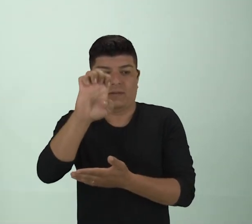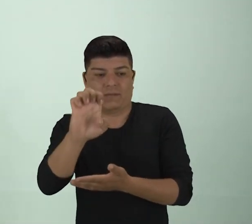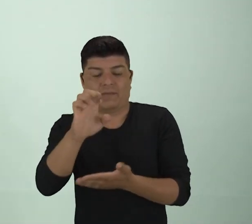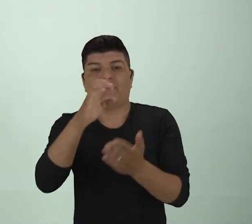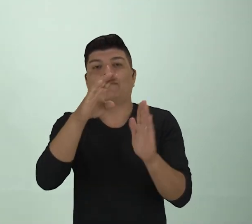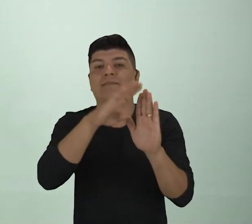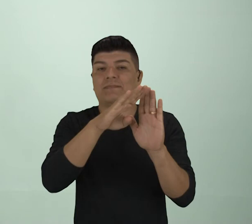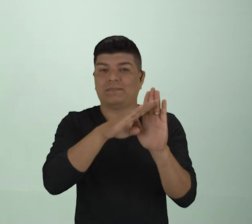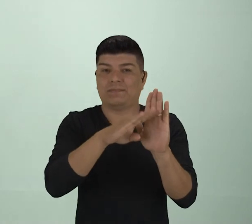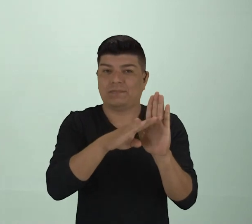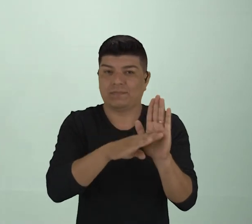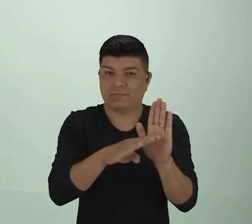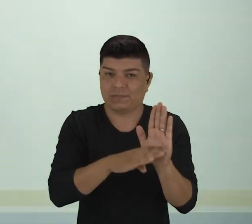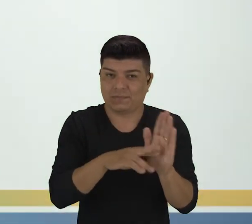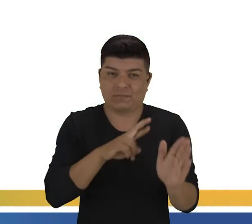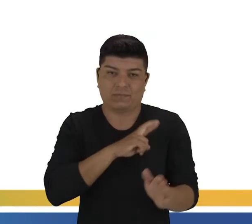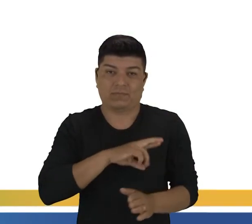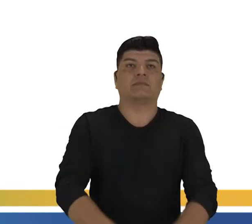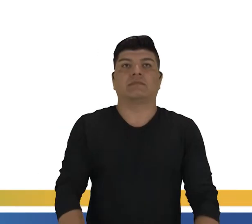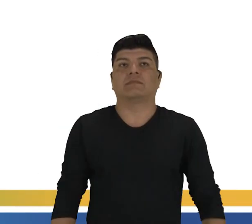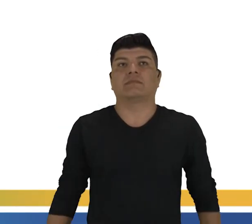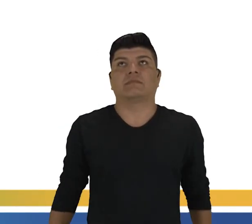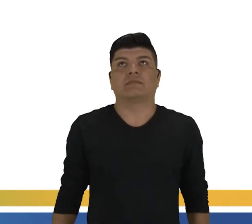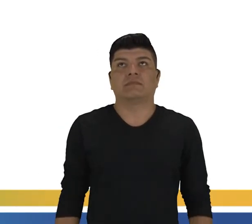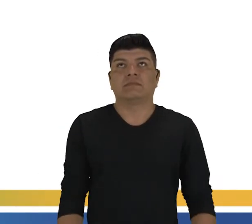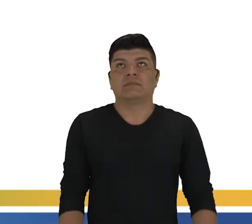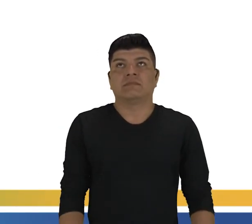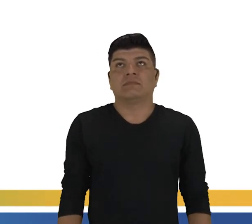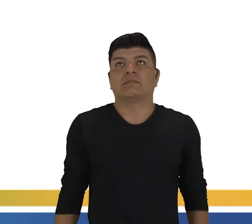essa terceira fase do romantismo.